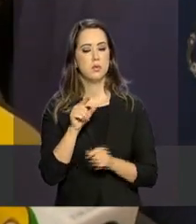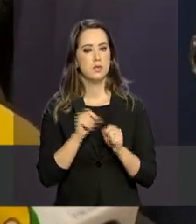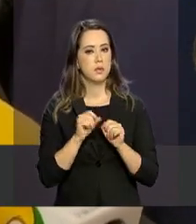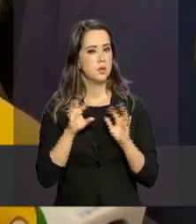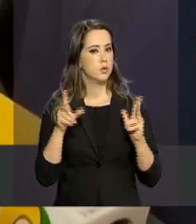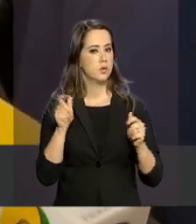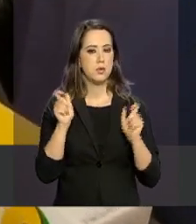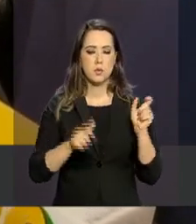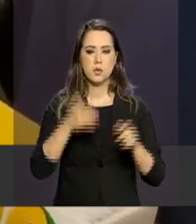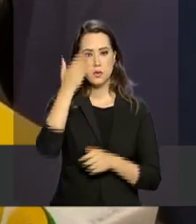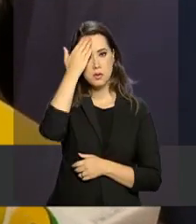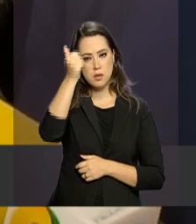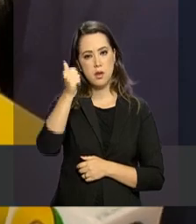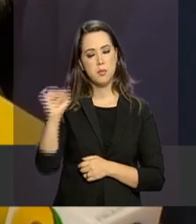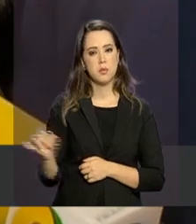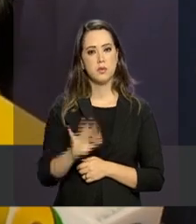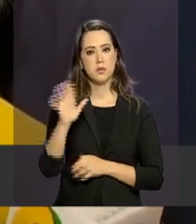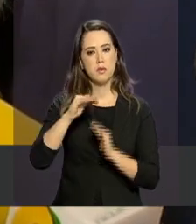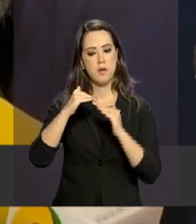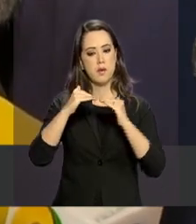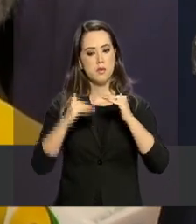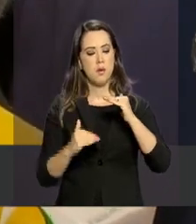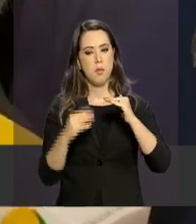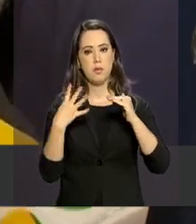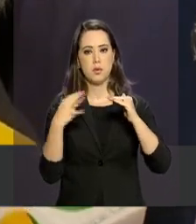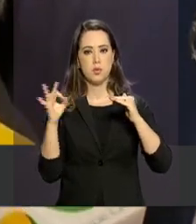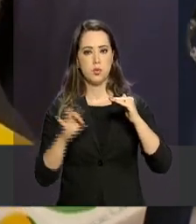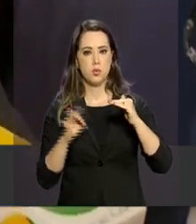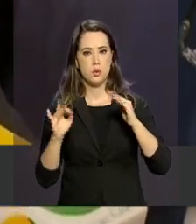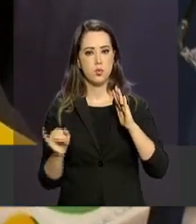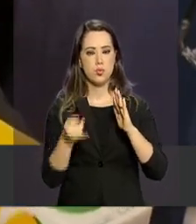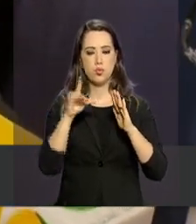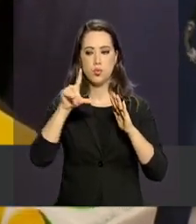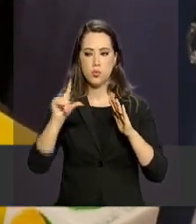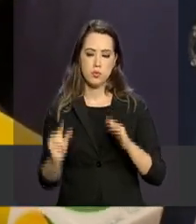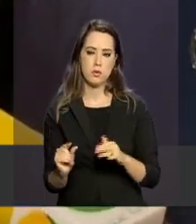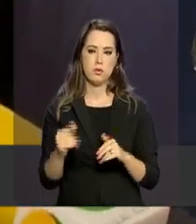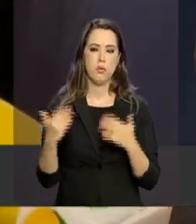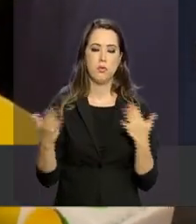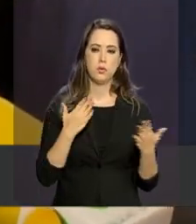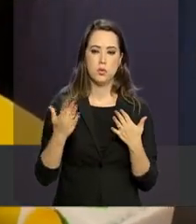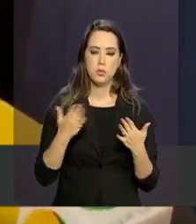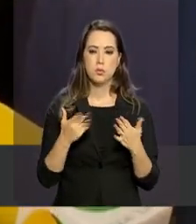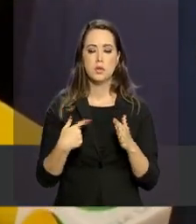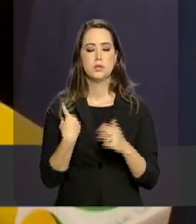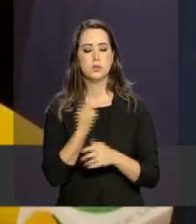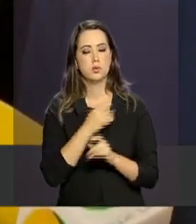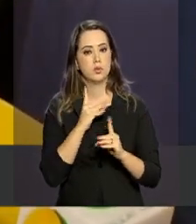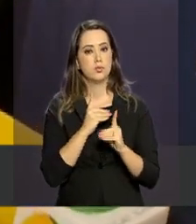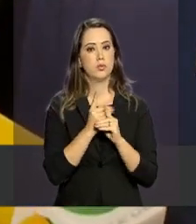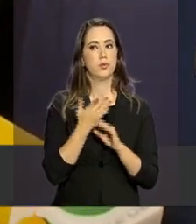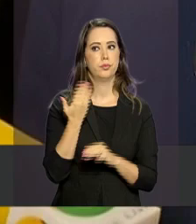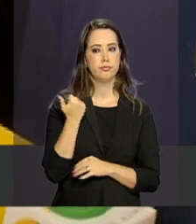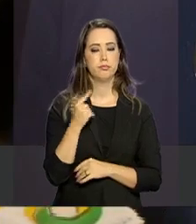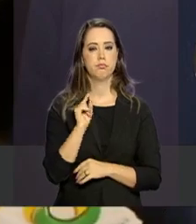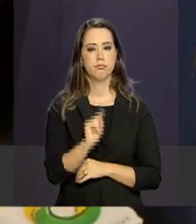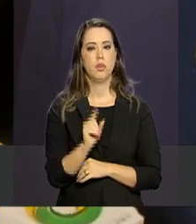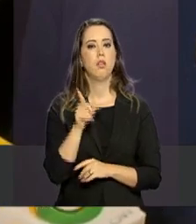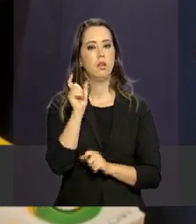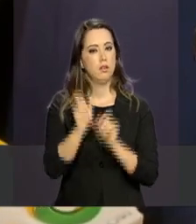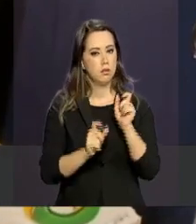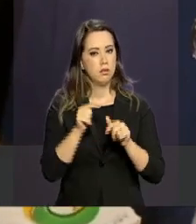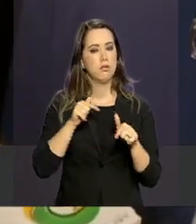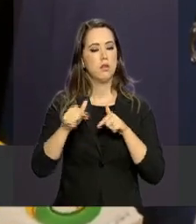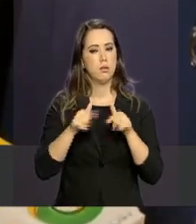o que todos sabe inflação abaixo de 4% juros bem menores do que aqueles que nós encontramos modo que ele fez um papel de